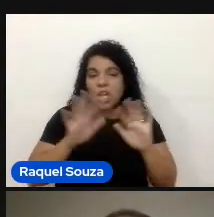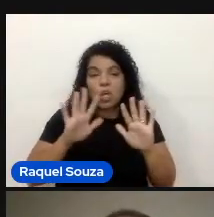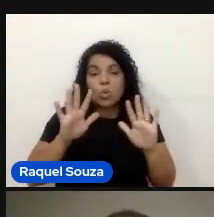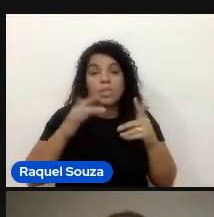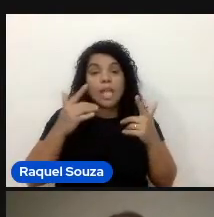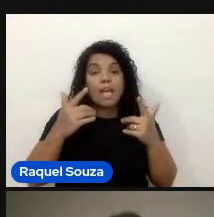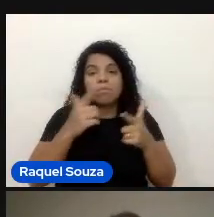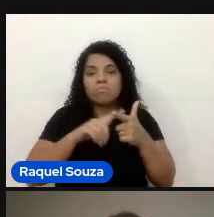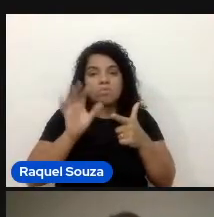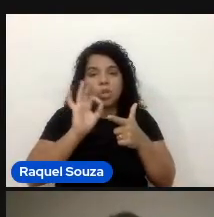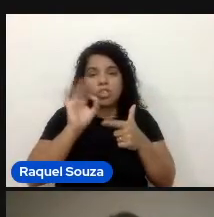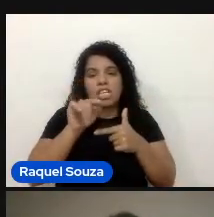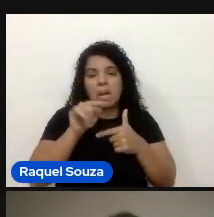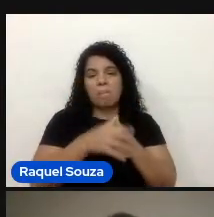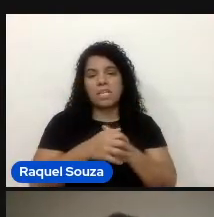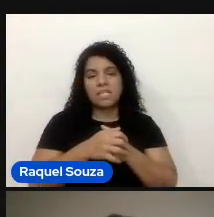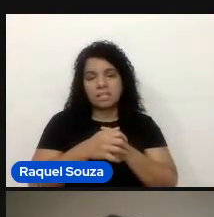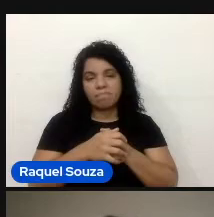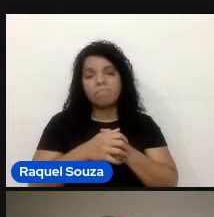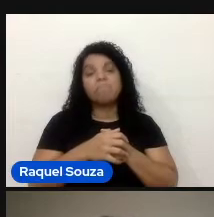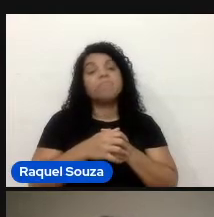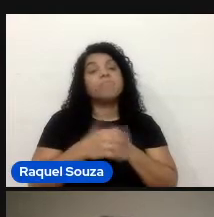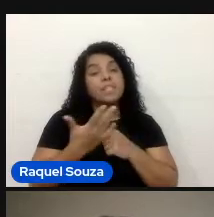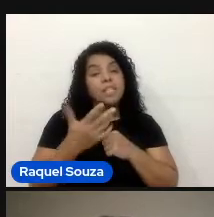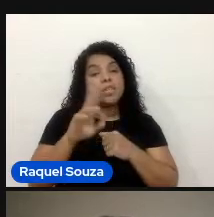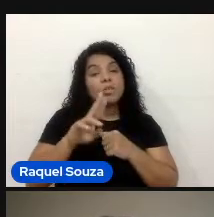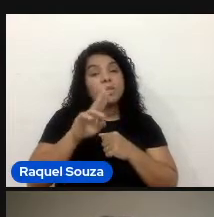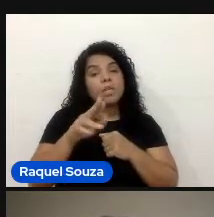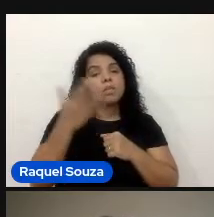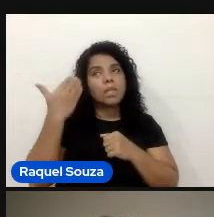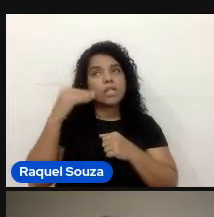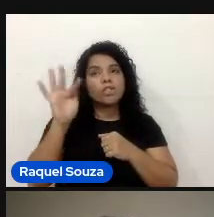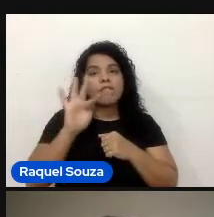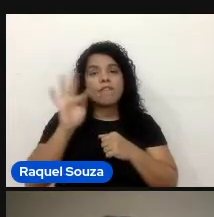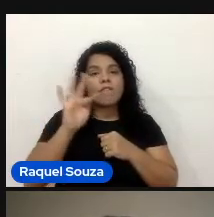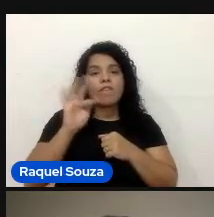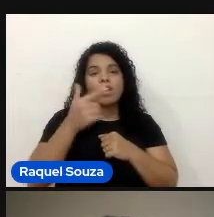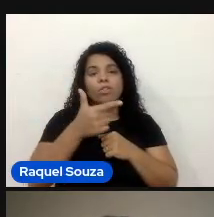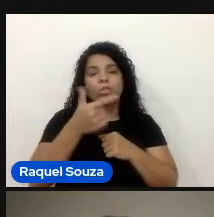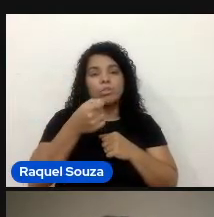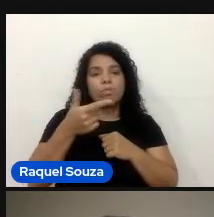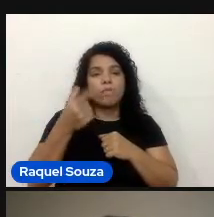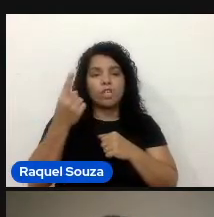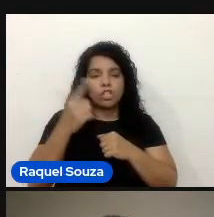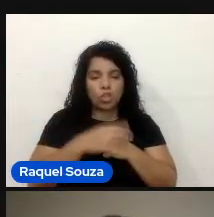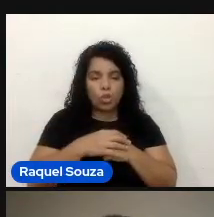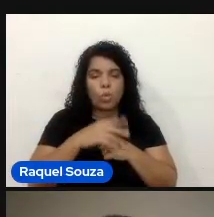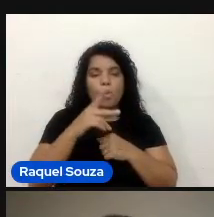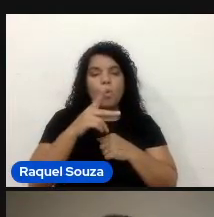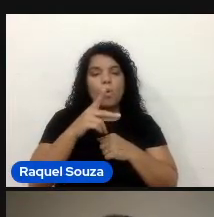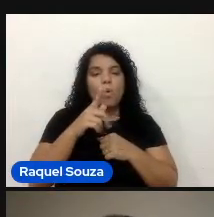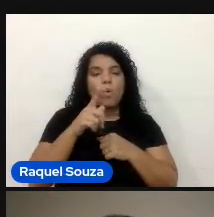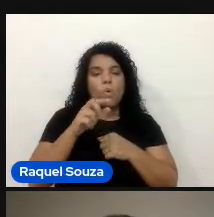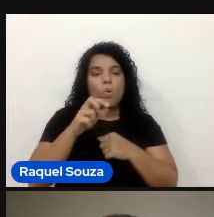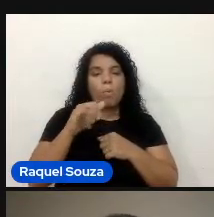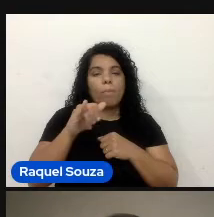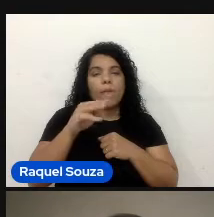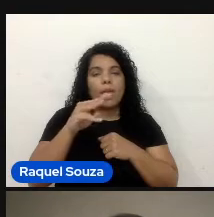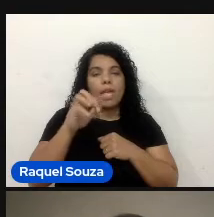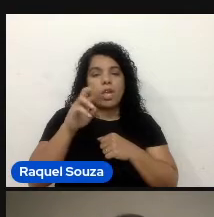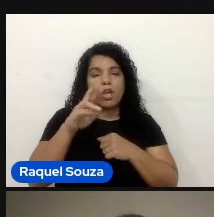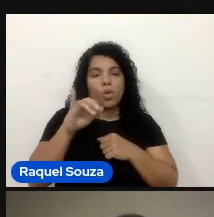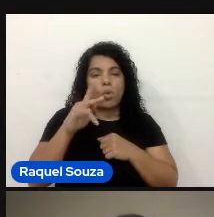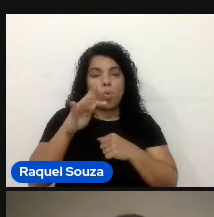cabeça. E usamos desde fevereiro de 2021 o Playwright, tem sido uma boa